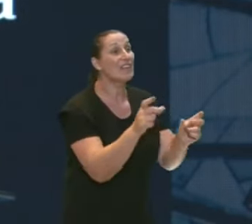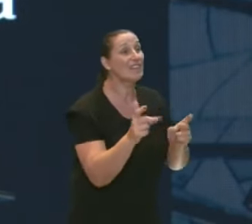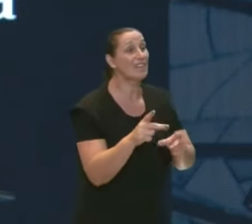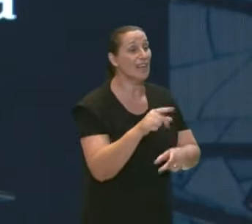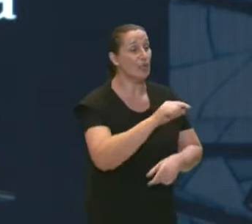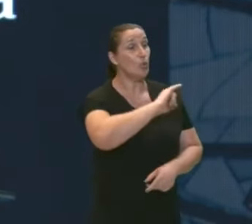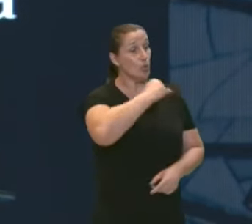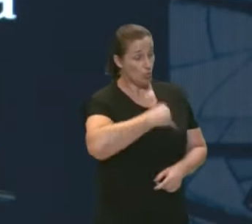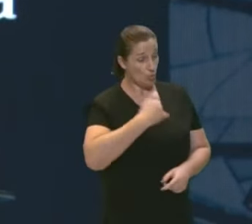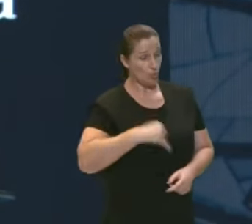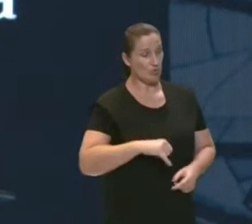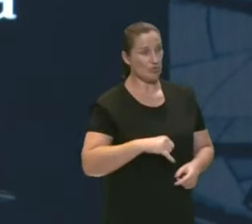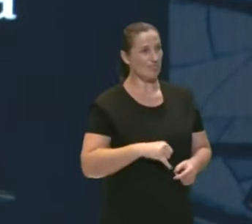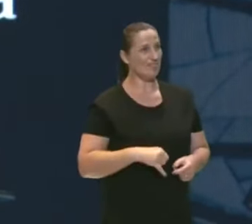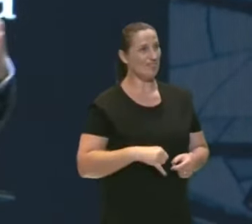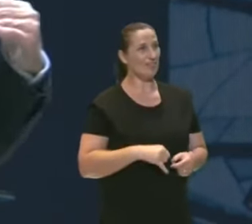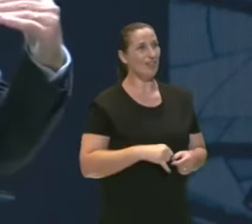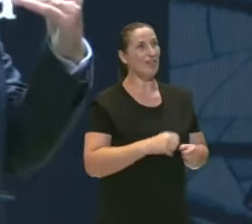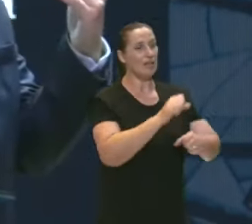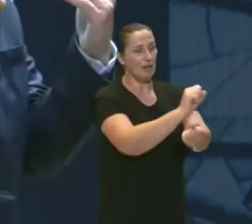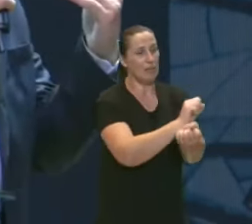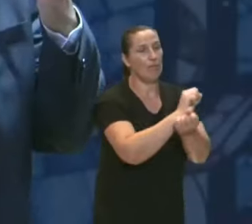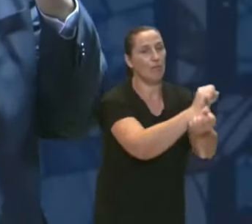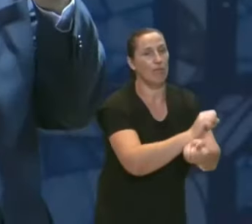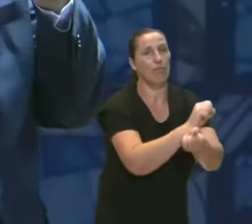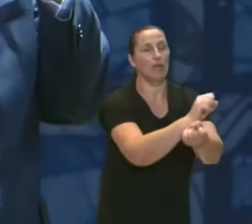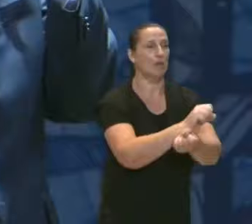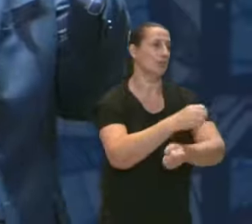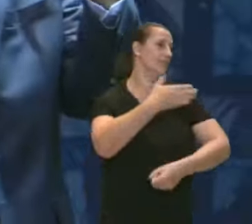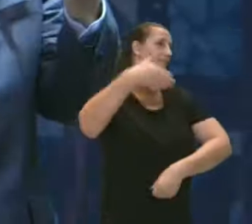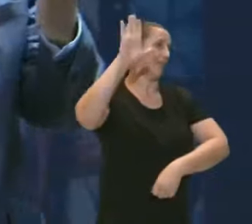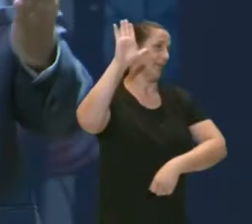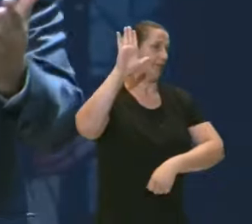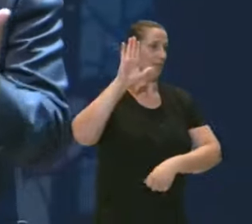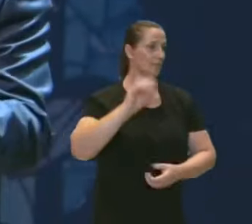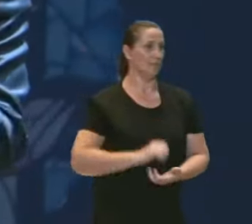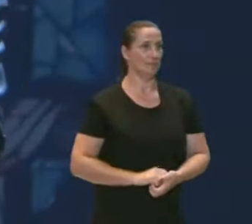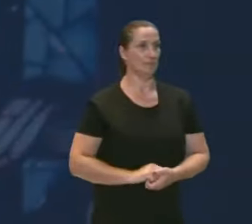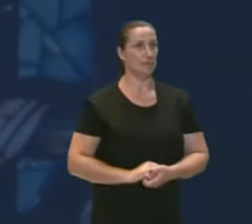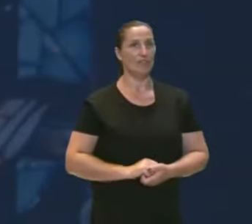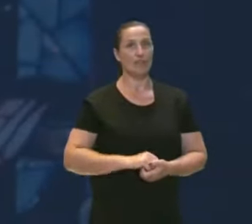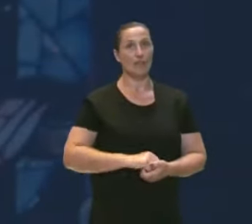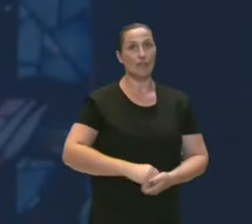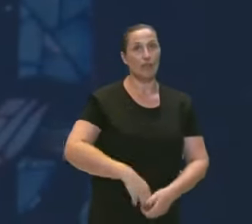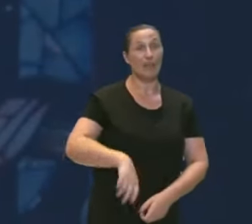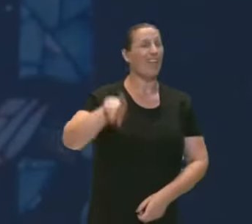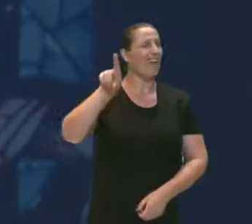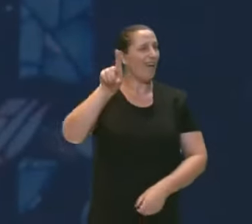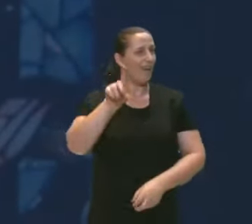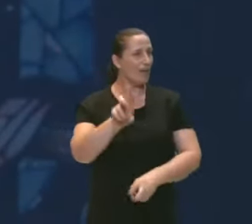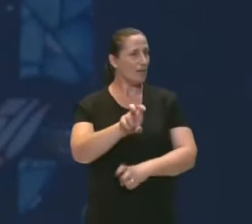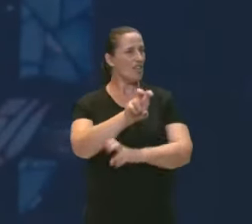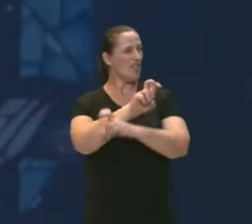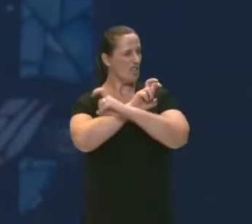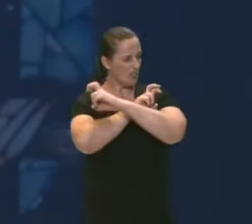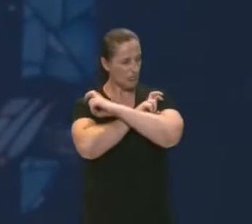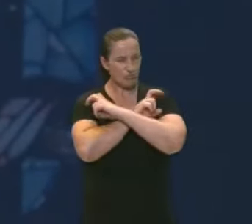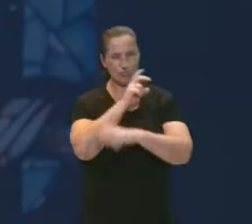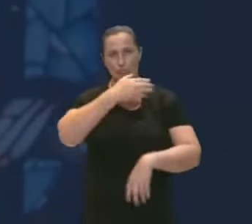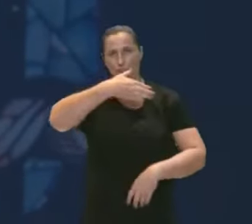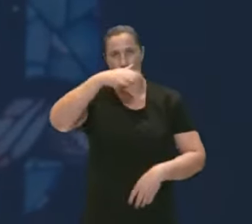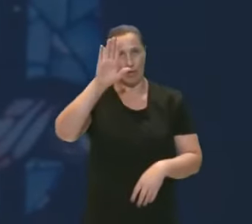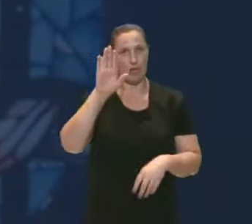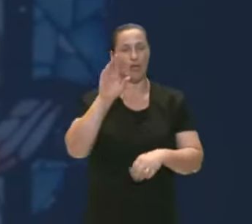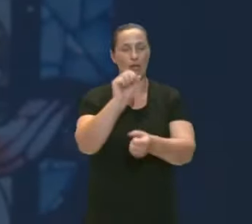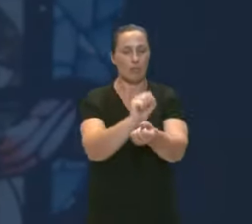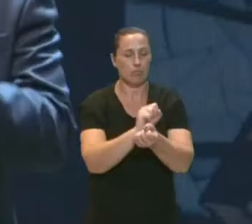uma caravana de mercadores. Essa por sua vez então vende José para o Egito como